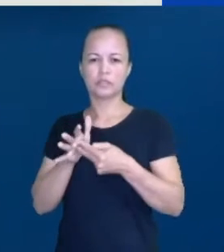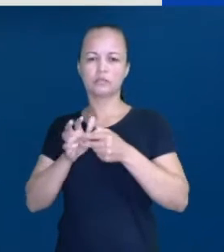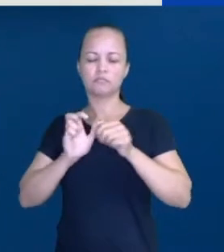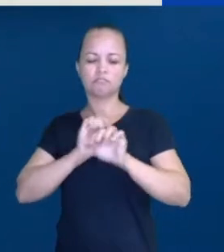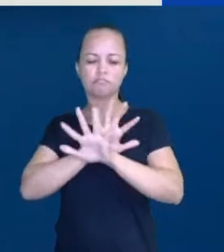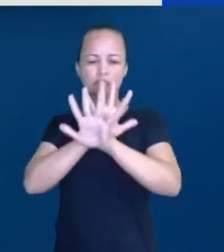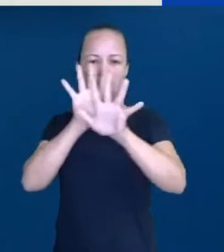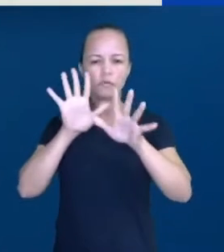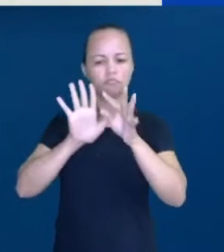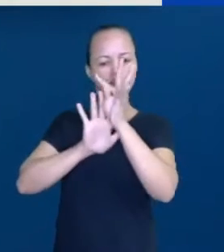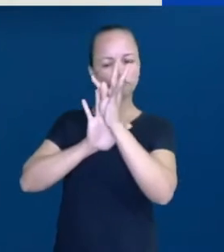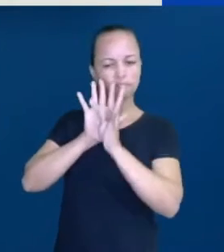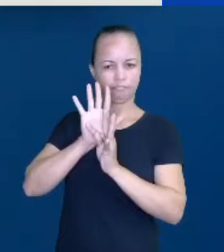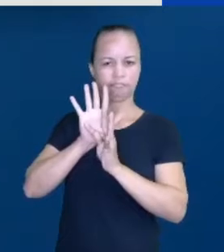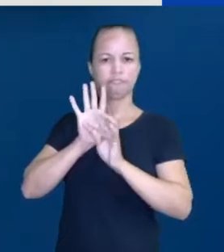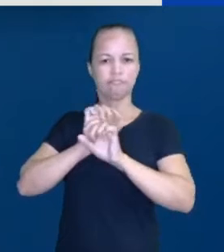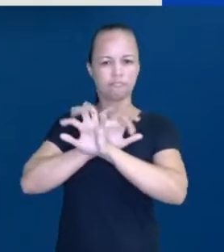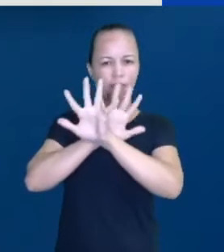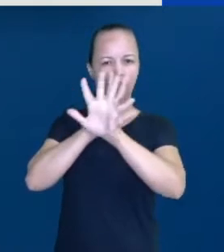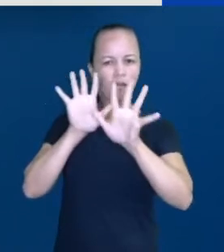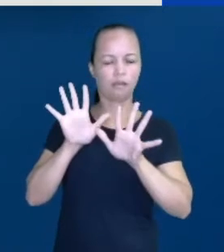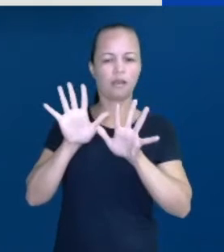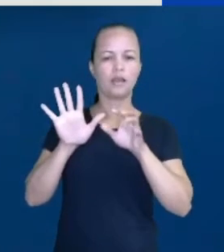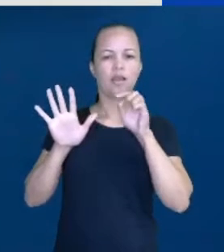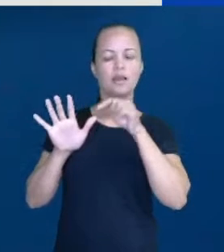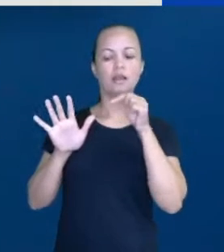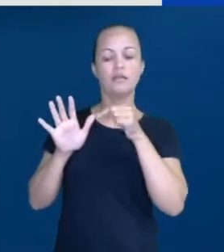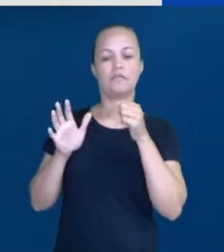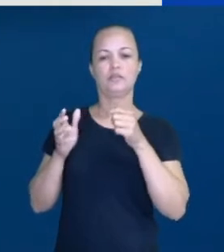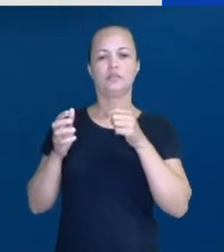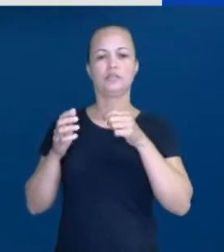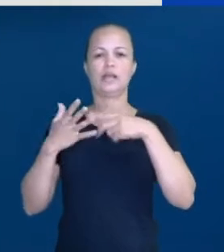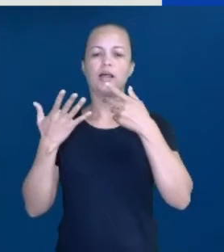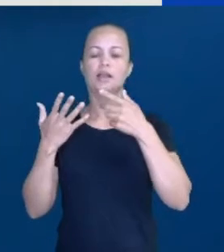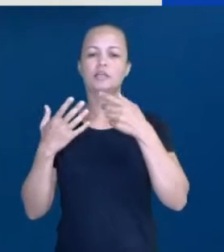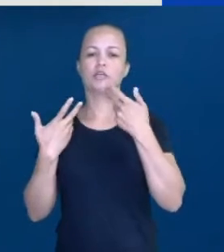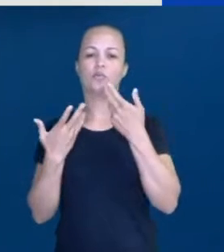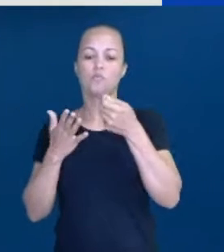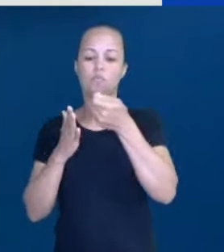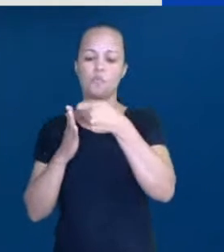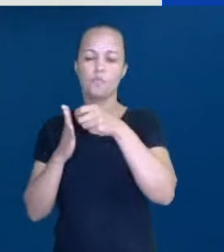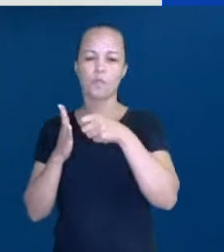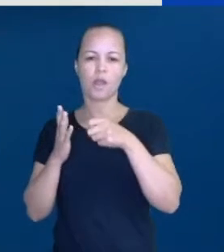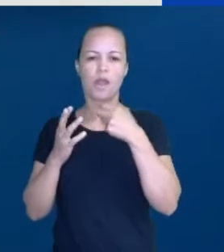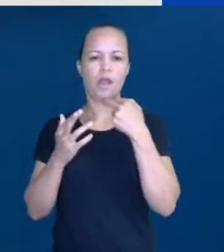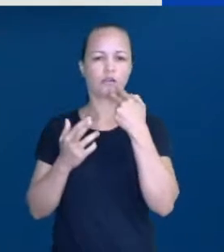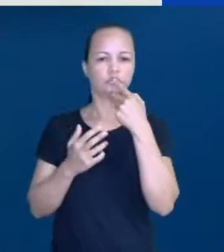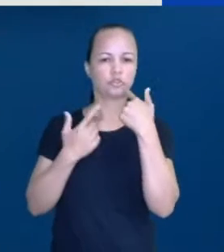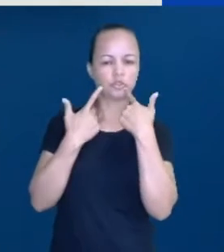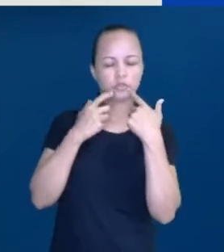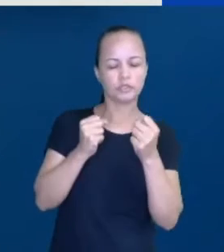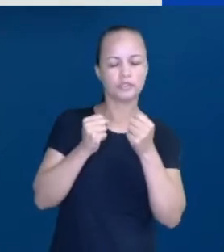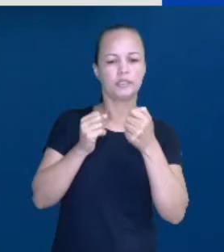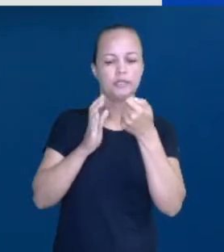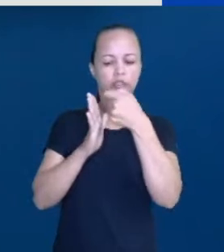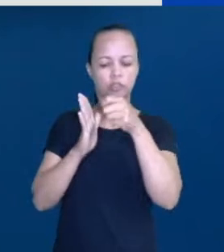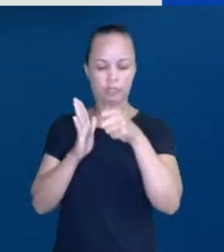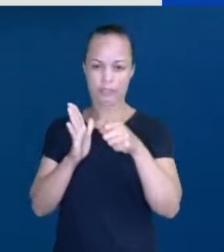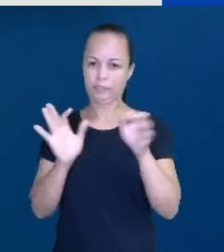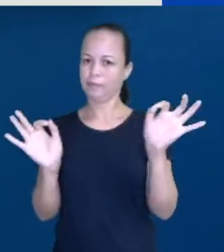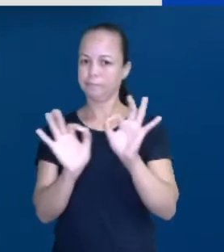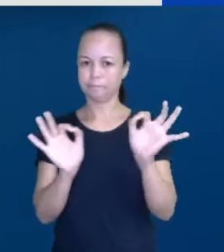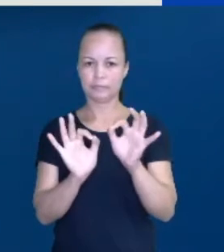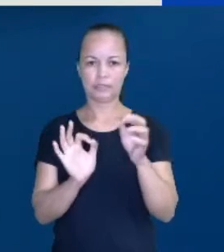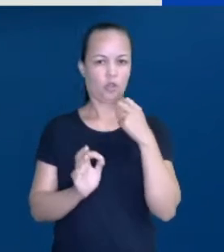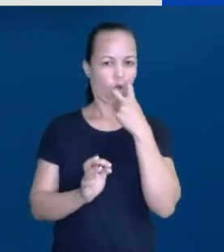claros o texto. Ela faz parte da linguagem escrita e não da linguagem oral. São marcas silenciosas